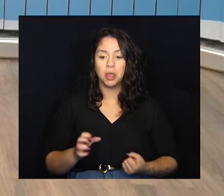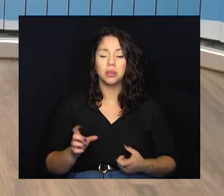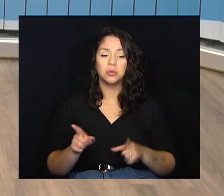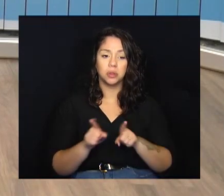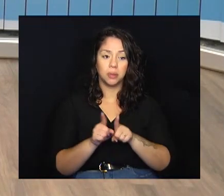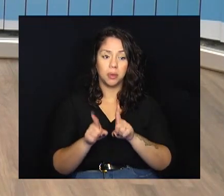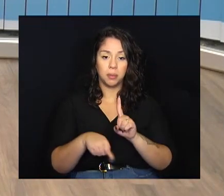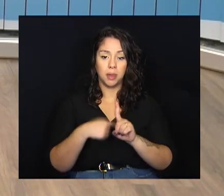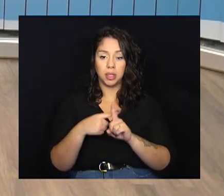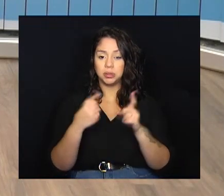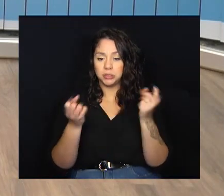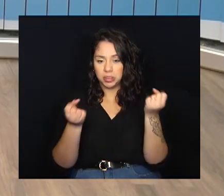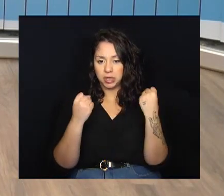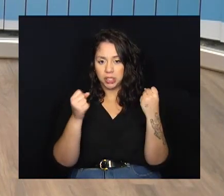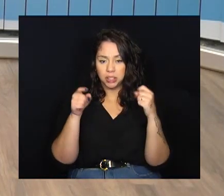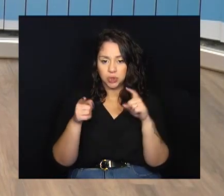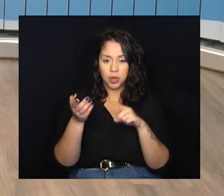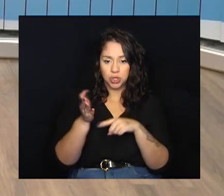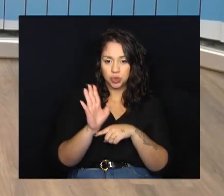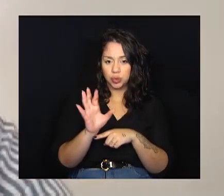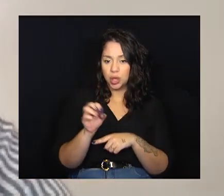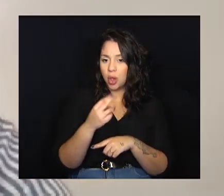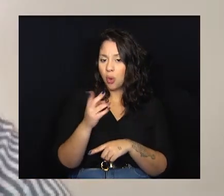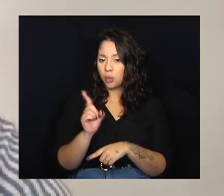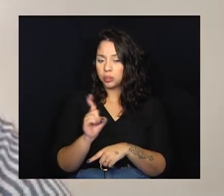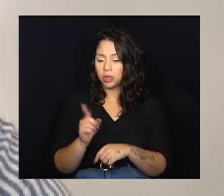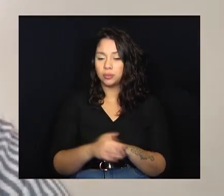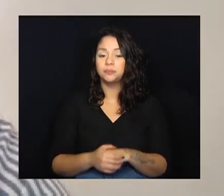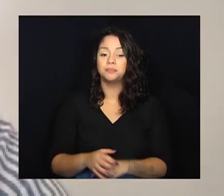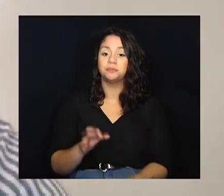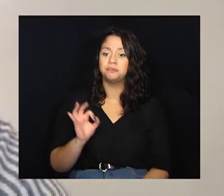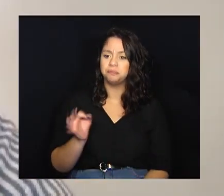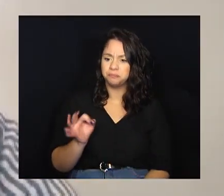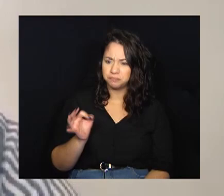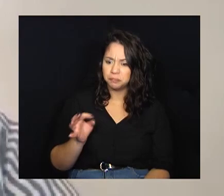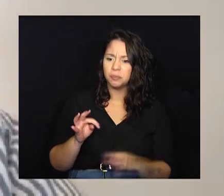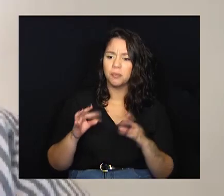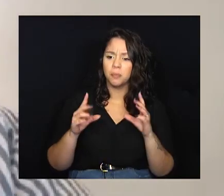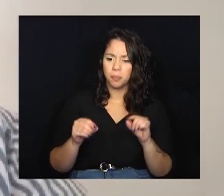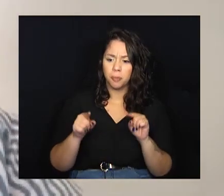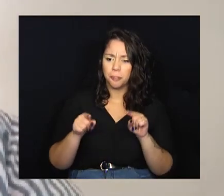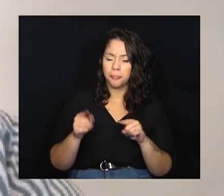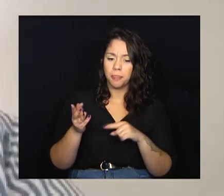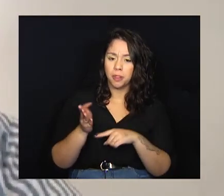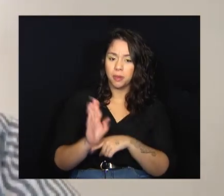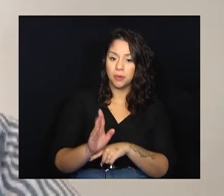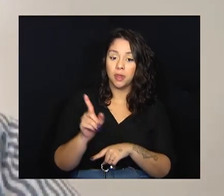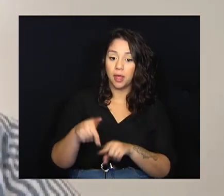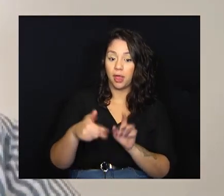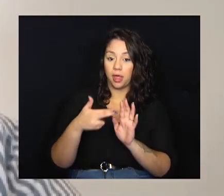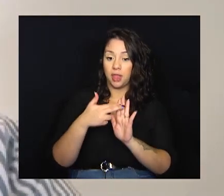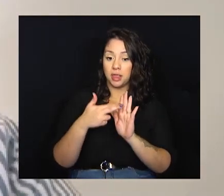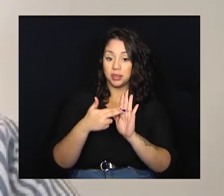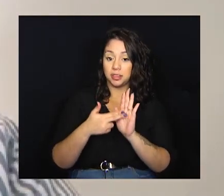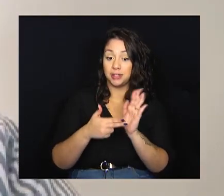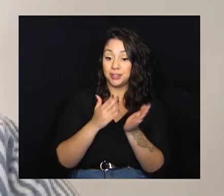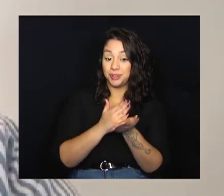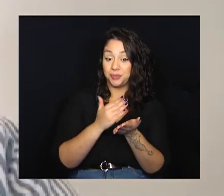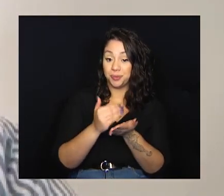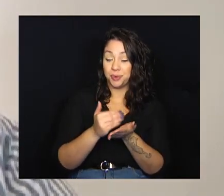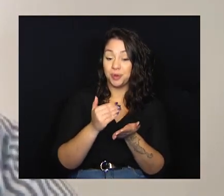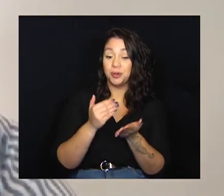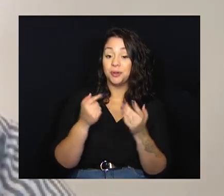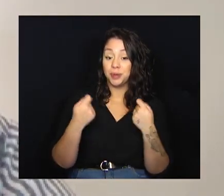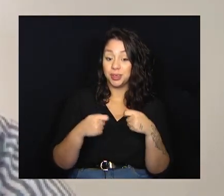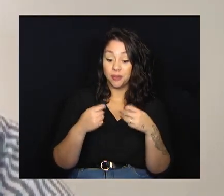contribui ou não Com certeza tudo isso contribui eu falo que essa é a receitinha de bolo que a gente deveria dar para